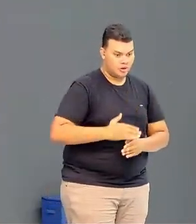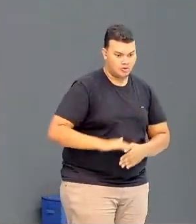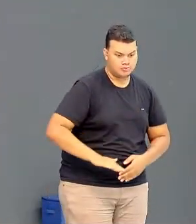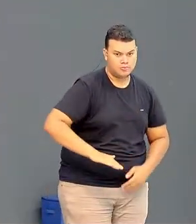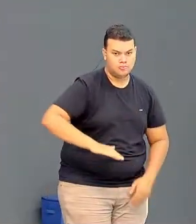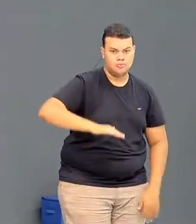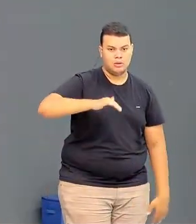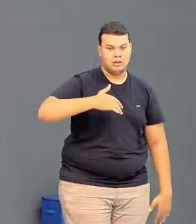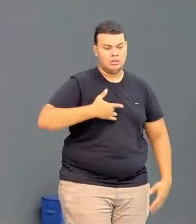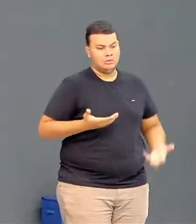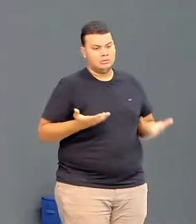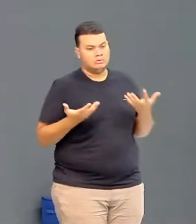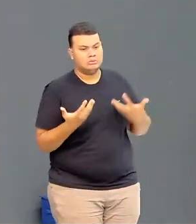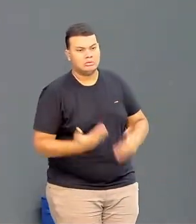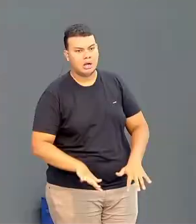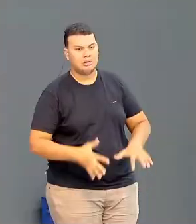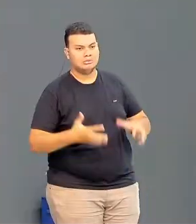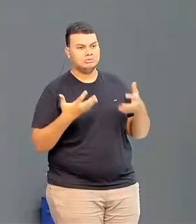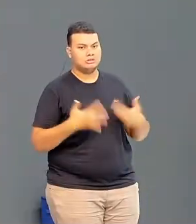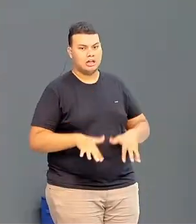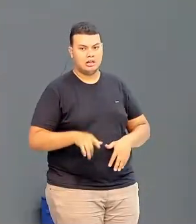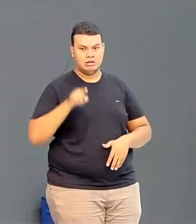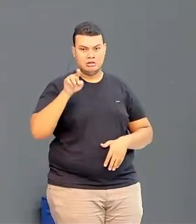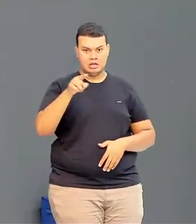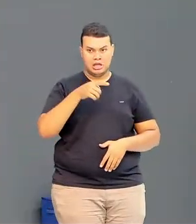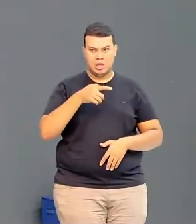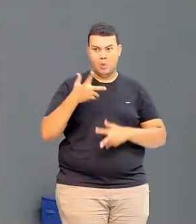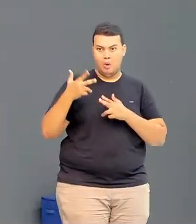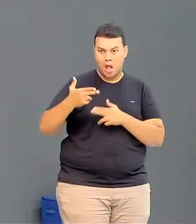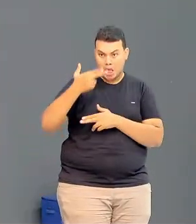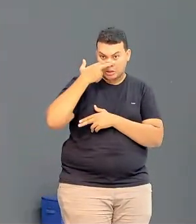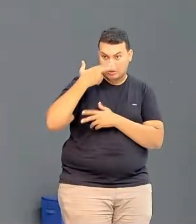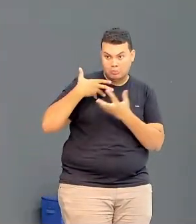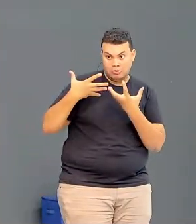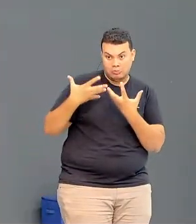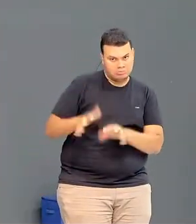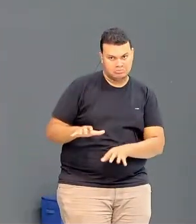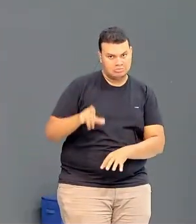não quero essa religião do meu pai e da minha mãe, para ser desse jeito?